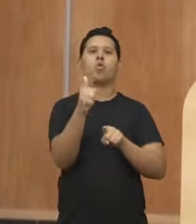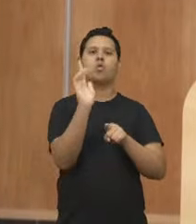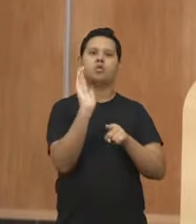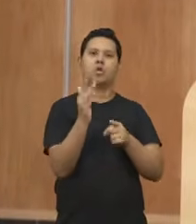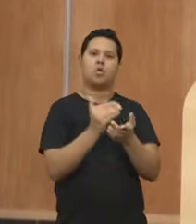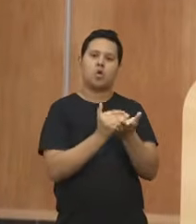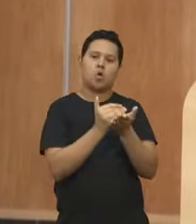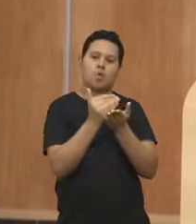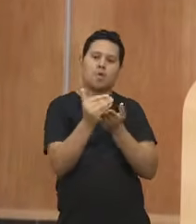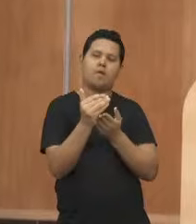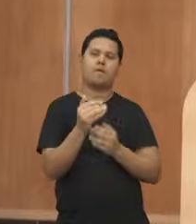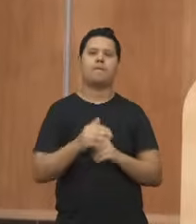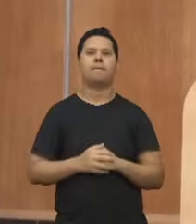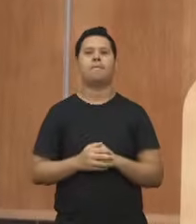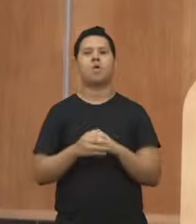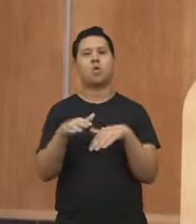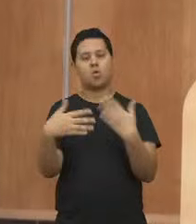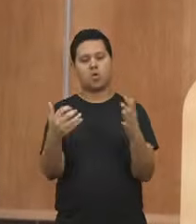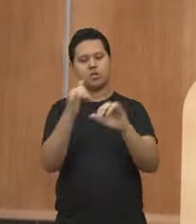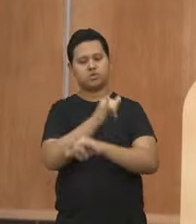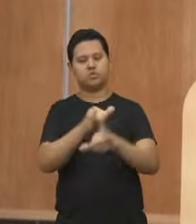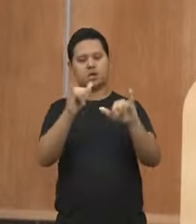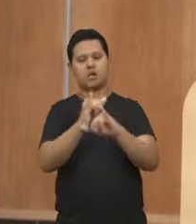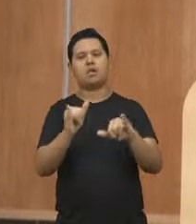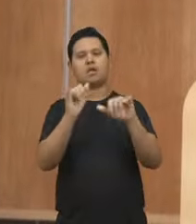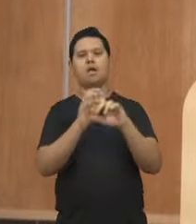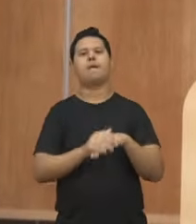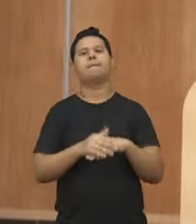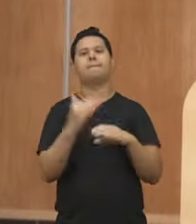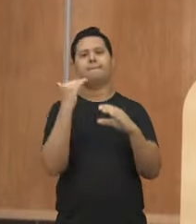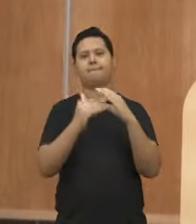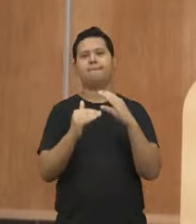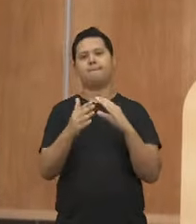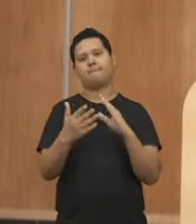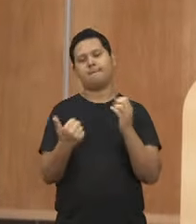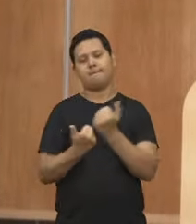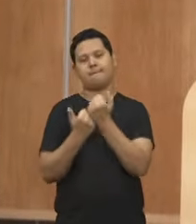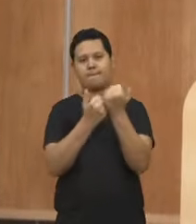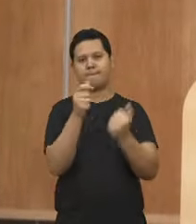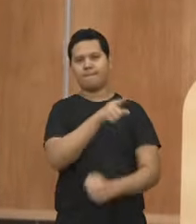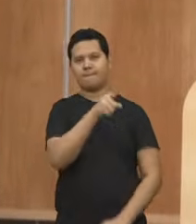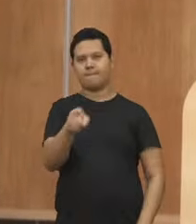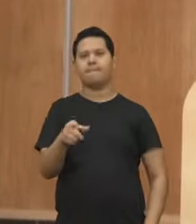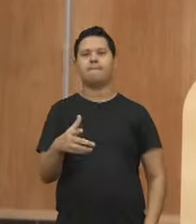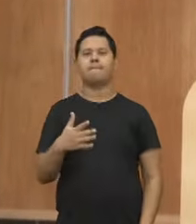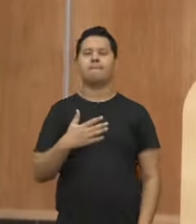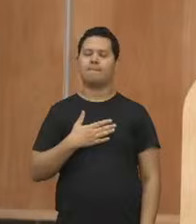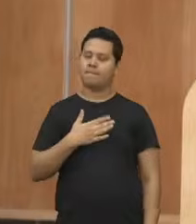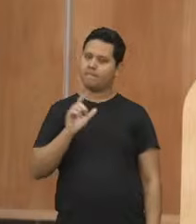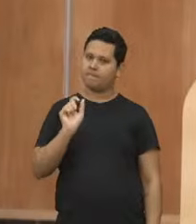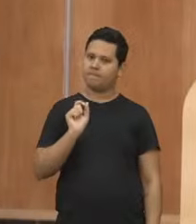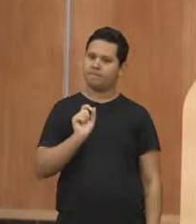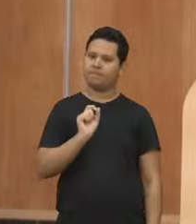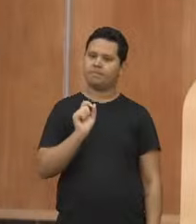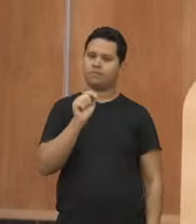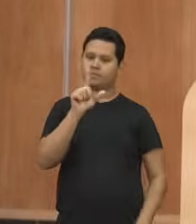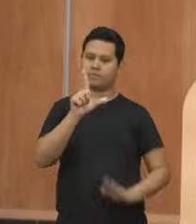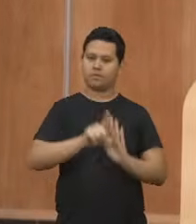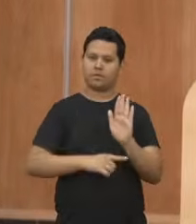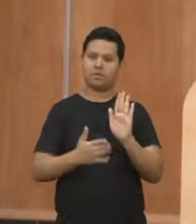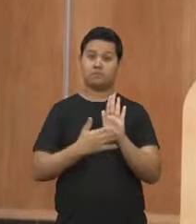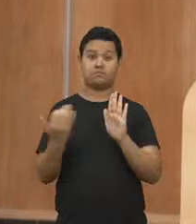a valer a partir da divulgação dessa lei. Então, a gente conta com o apoio de vocês, deixar aqui bem claro que essa lei